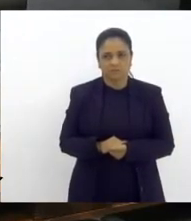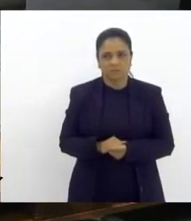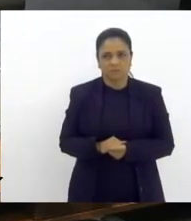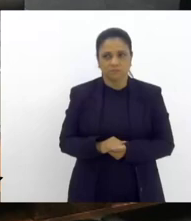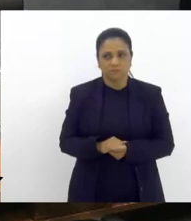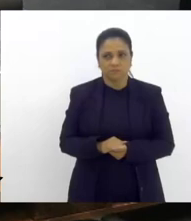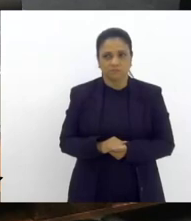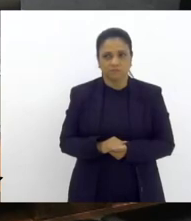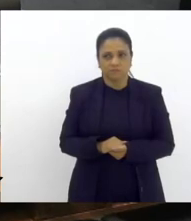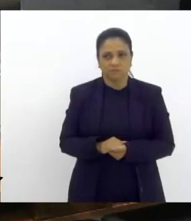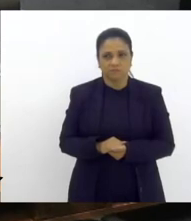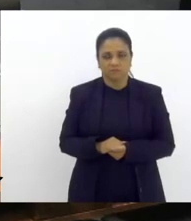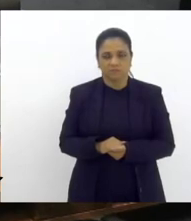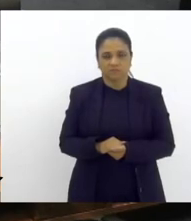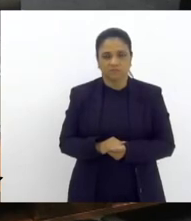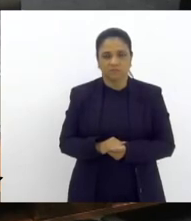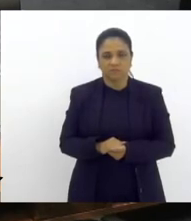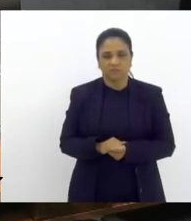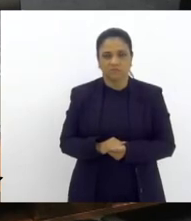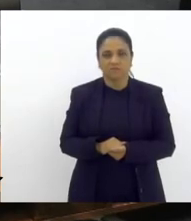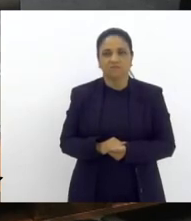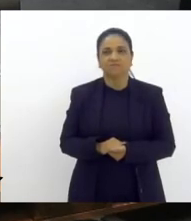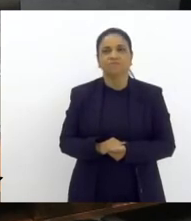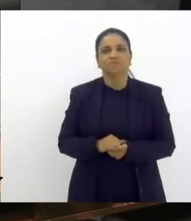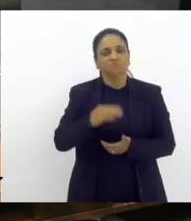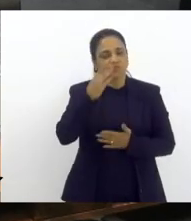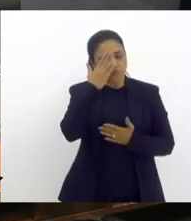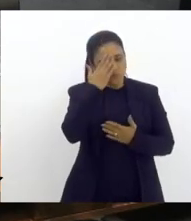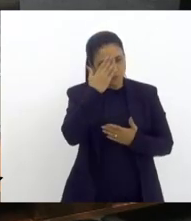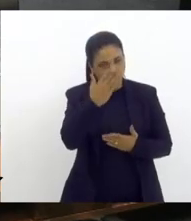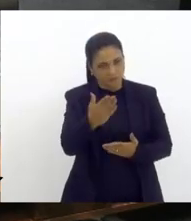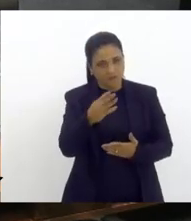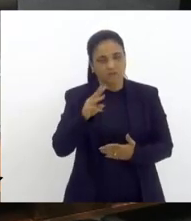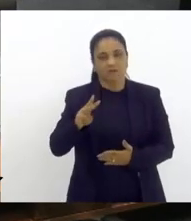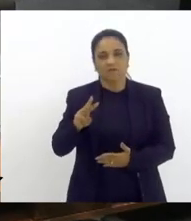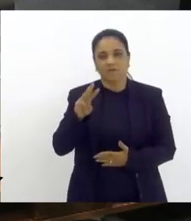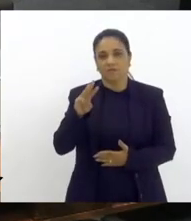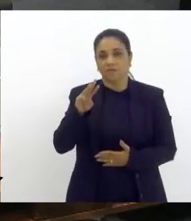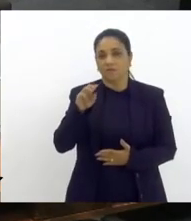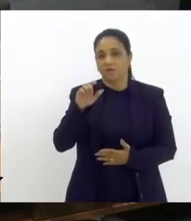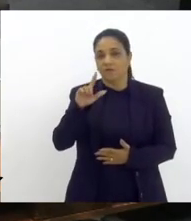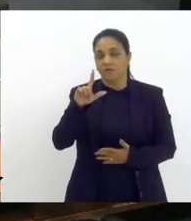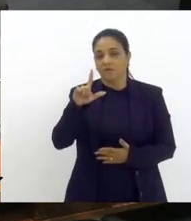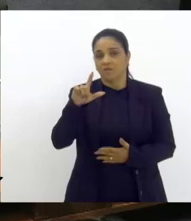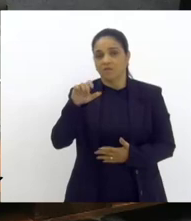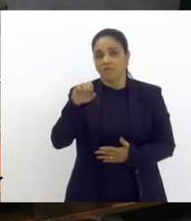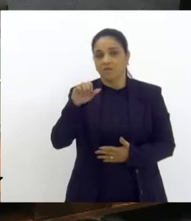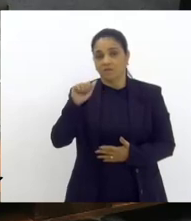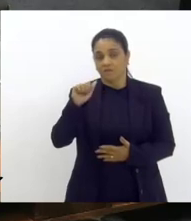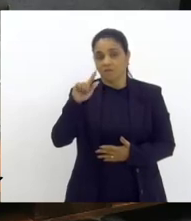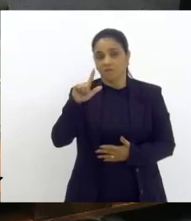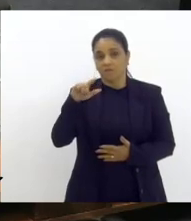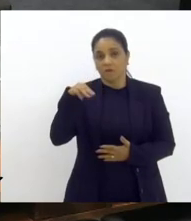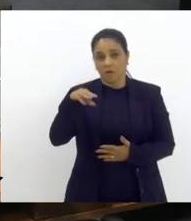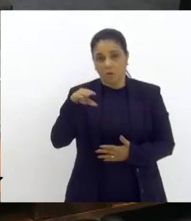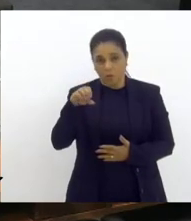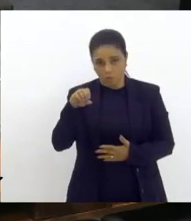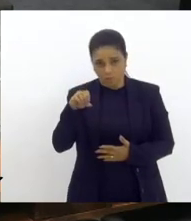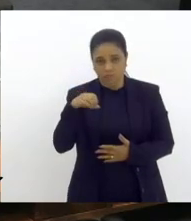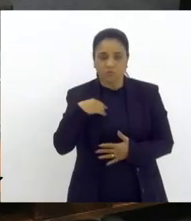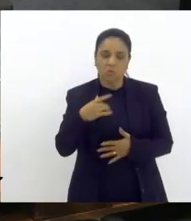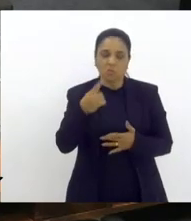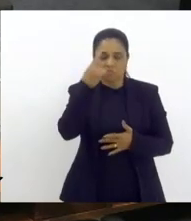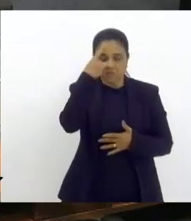senhor presidente Valdo Ceasa muito obrigada porque eu pensei que ainda estava me sobre a presidência da tia Ju